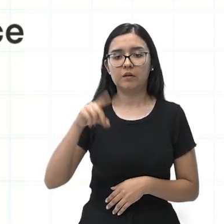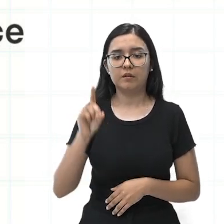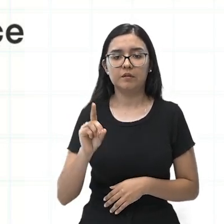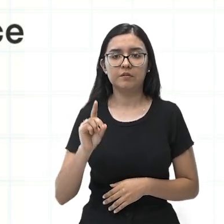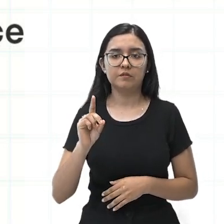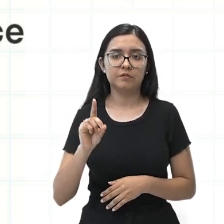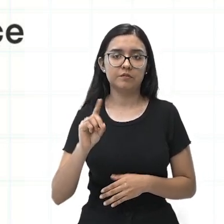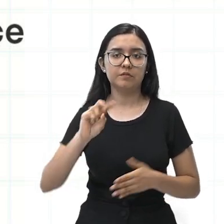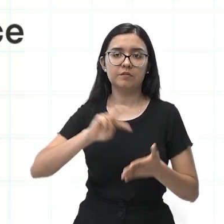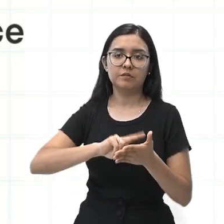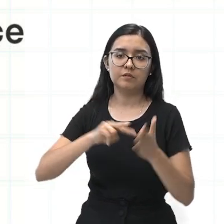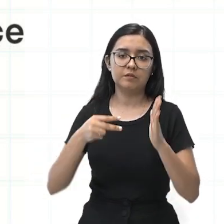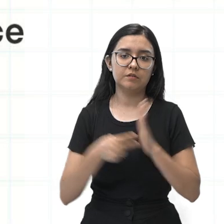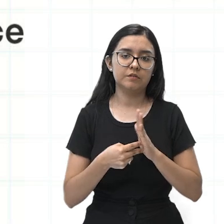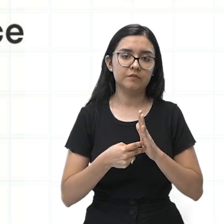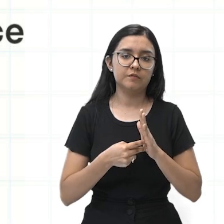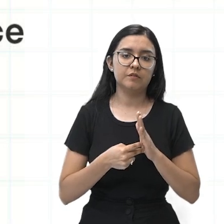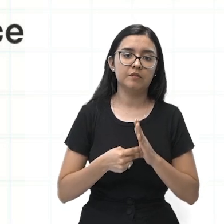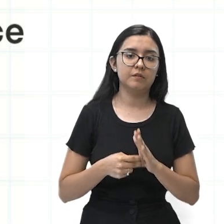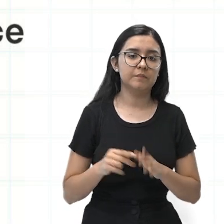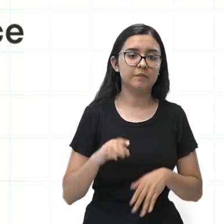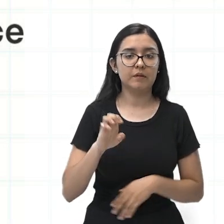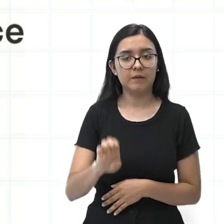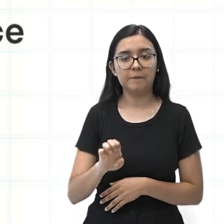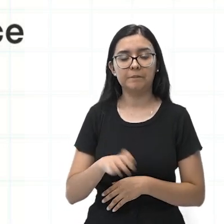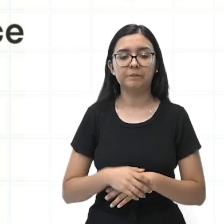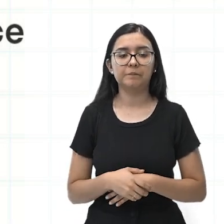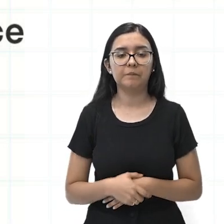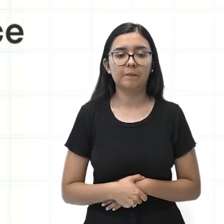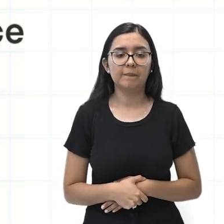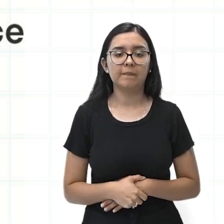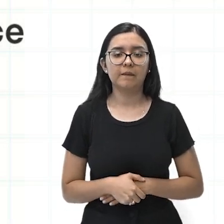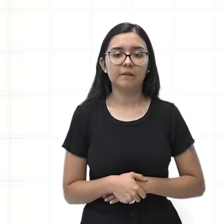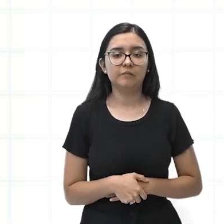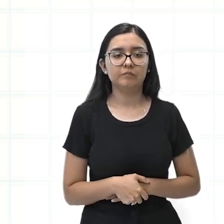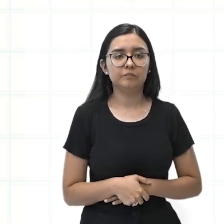significa e. And a nice é um bom,